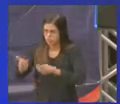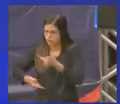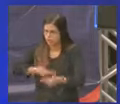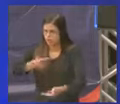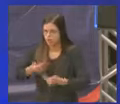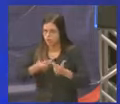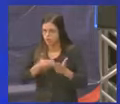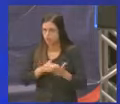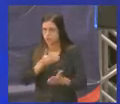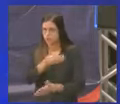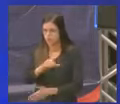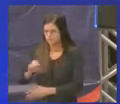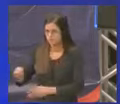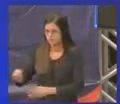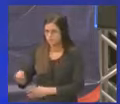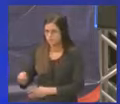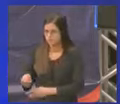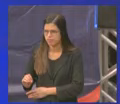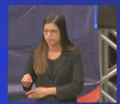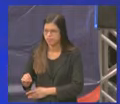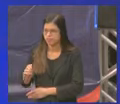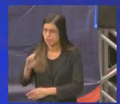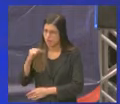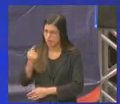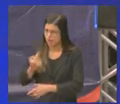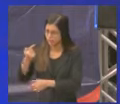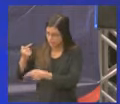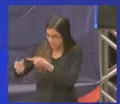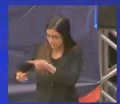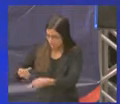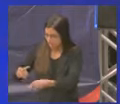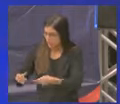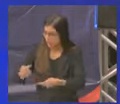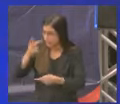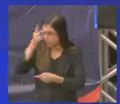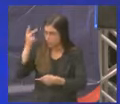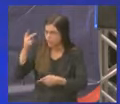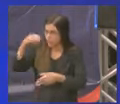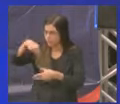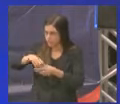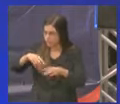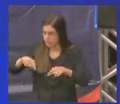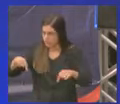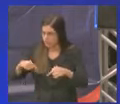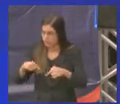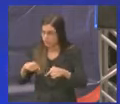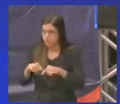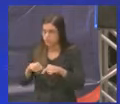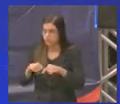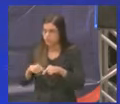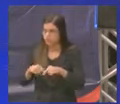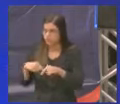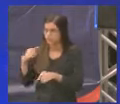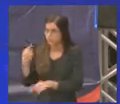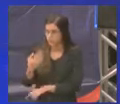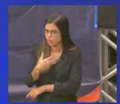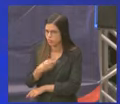até os 100. Isso é a nossa geração, quem está aqui nessa sala hoje. Nossos filhos possivelmente vão a